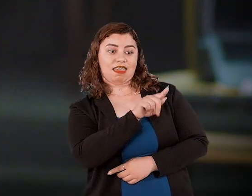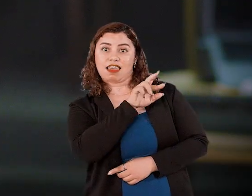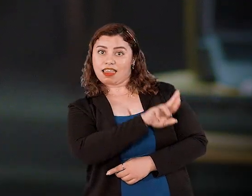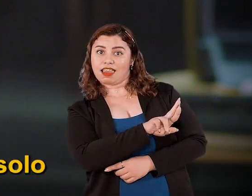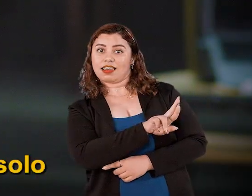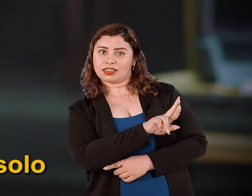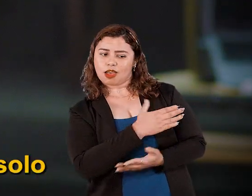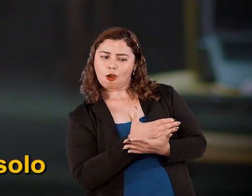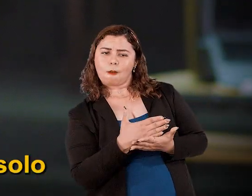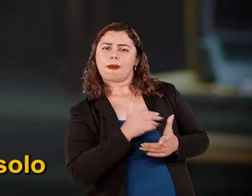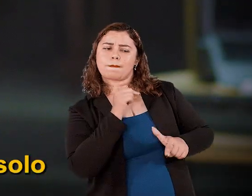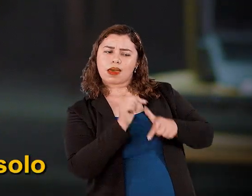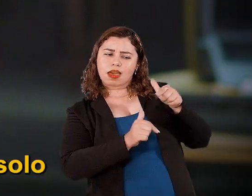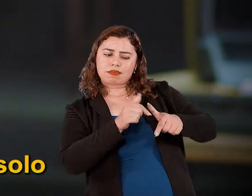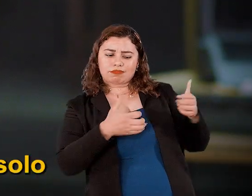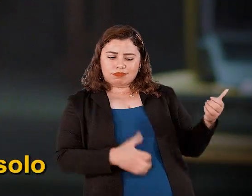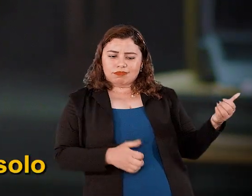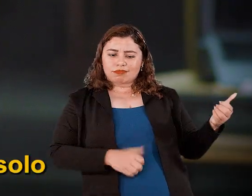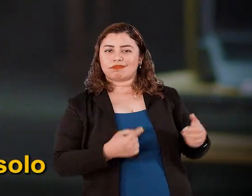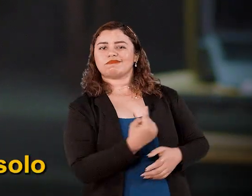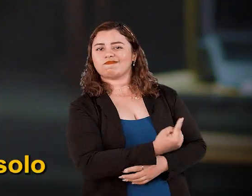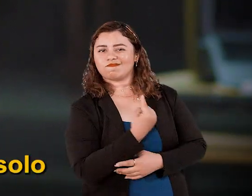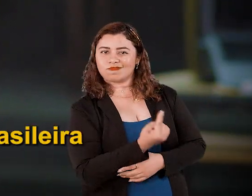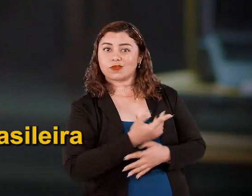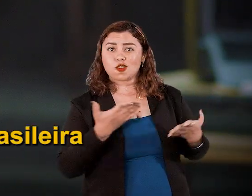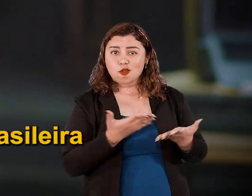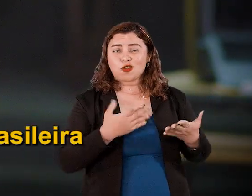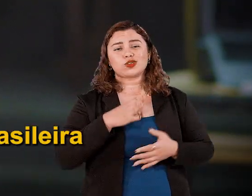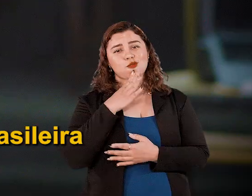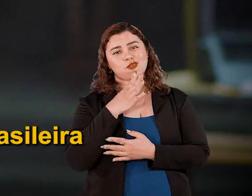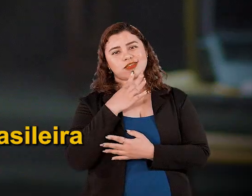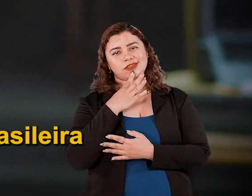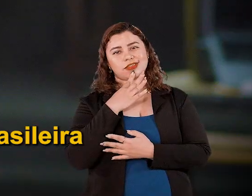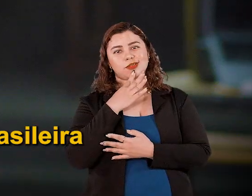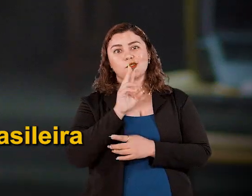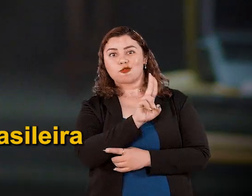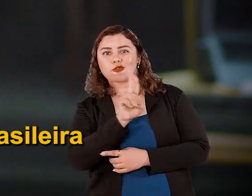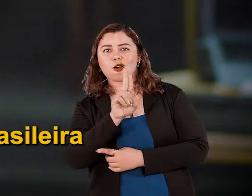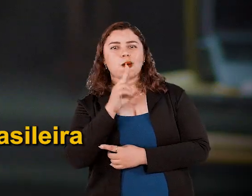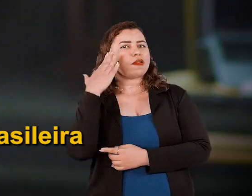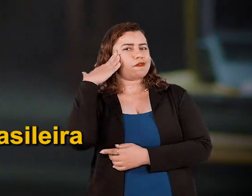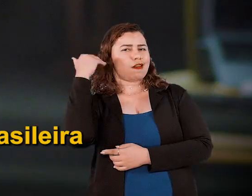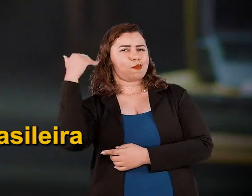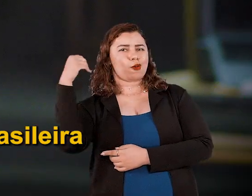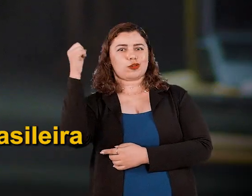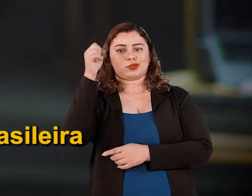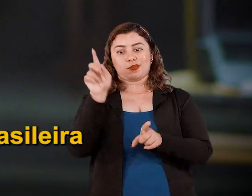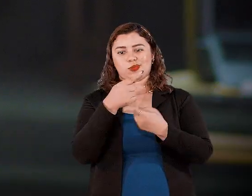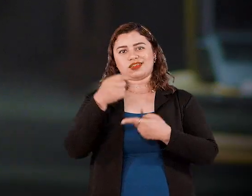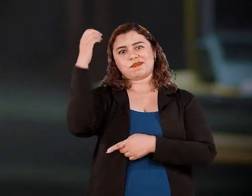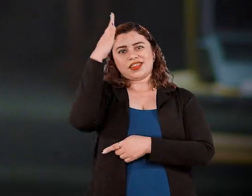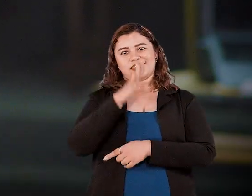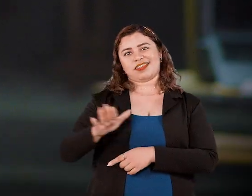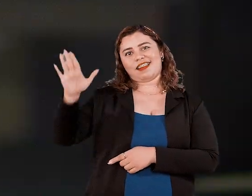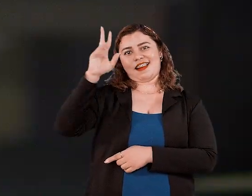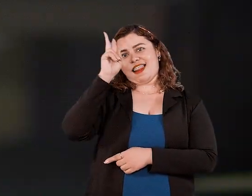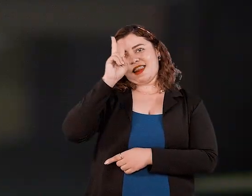diante, Dilermando Reis começa a tocar solo e se tornou esse nome da música brasileira que é lembrado até hoje.